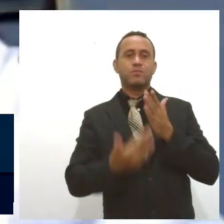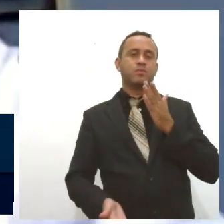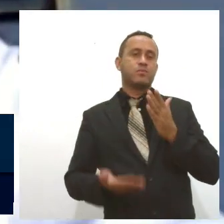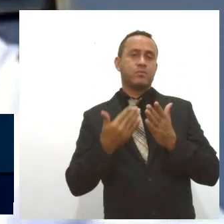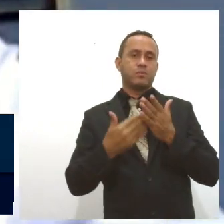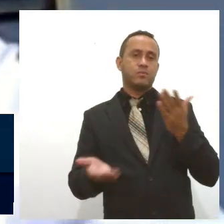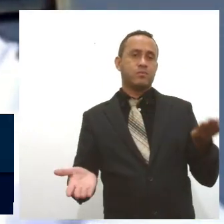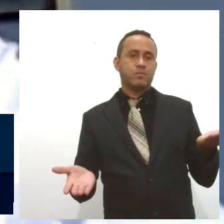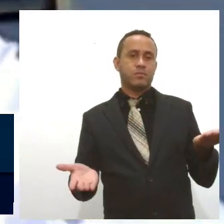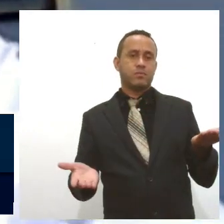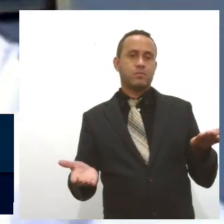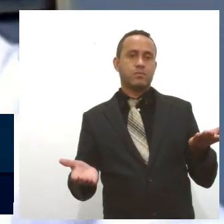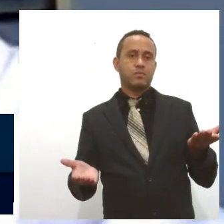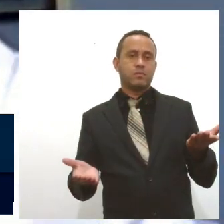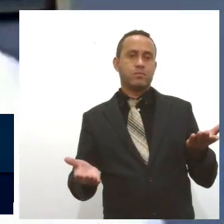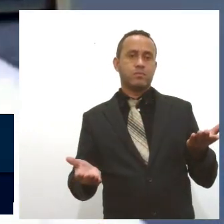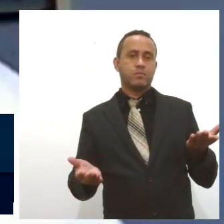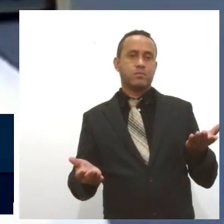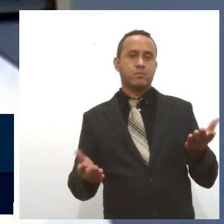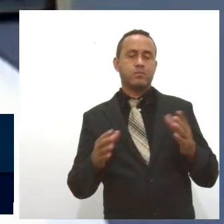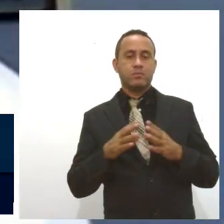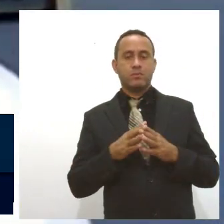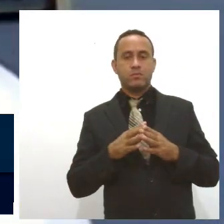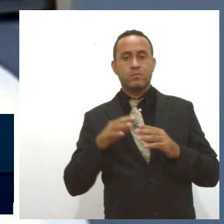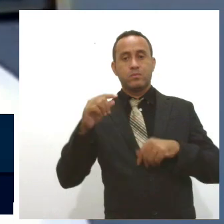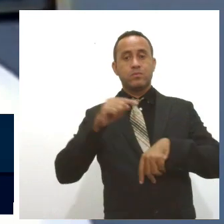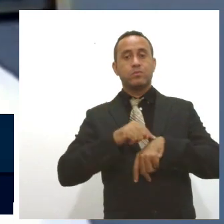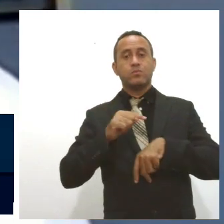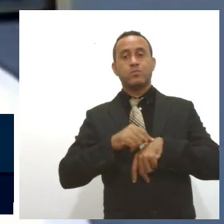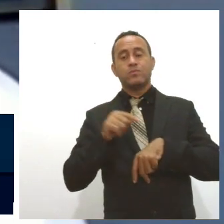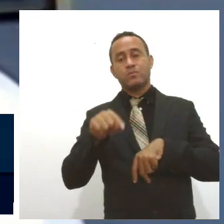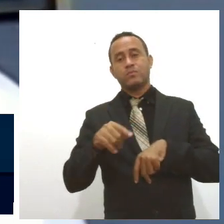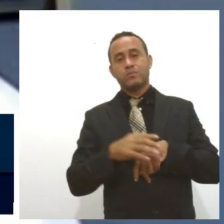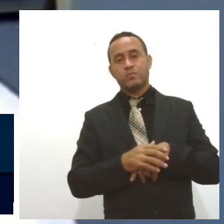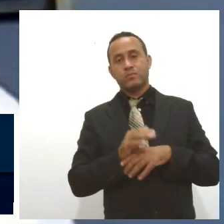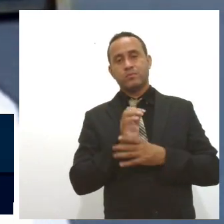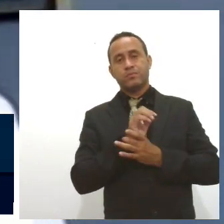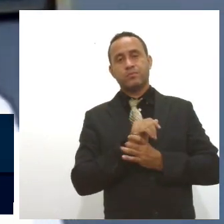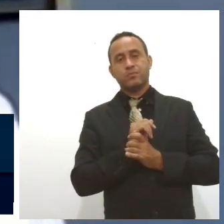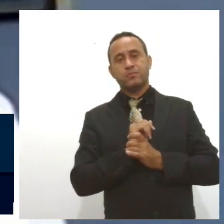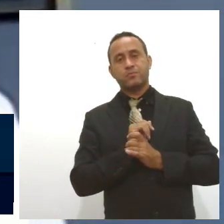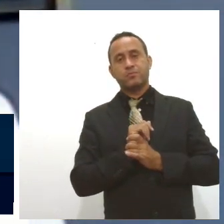dado a exiguidade do tempo para que isso aconteça.